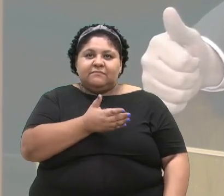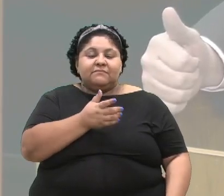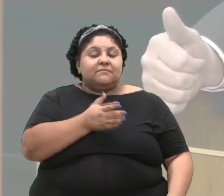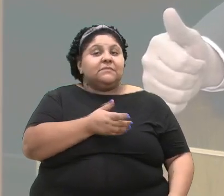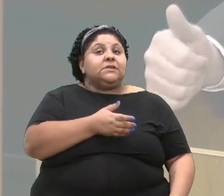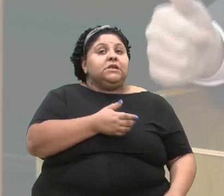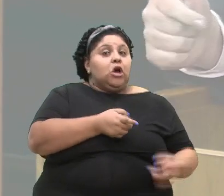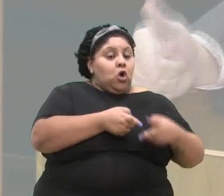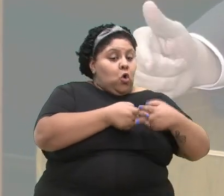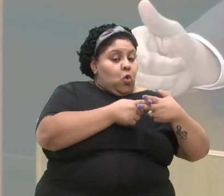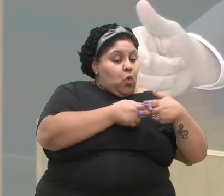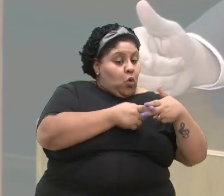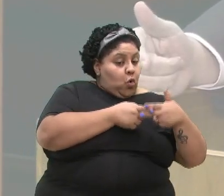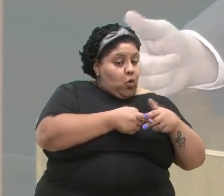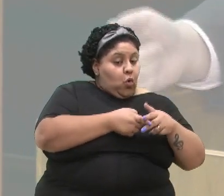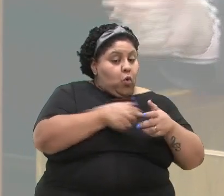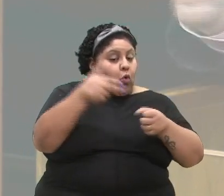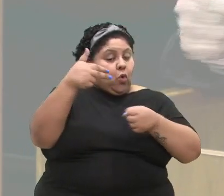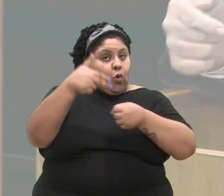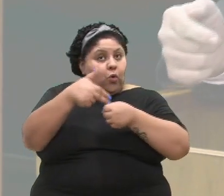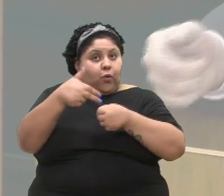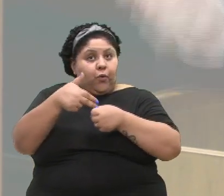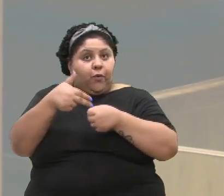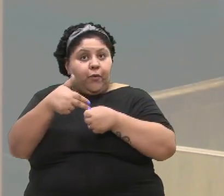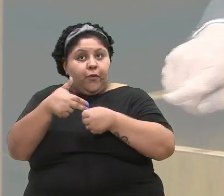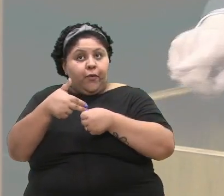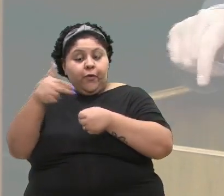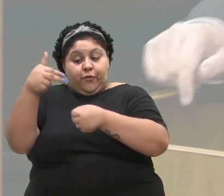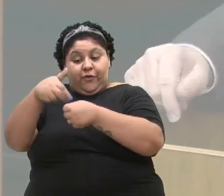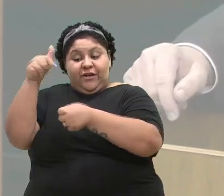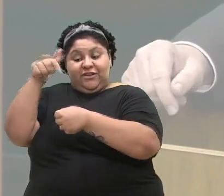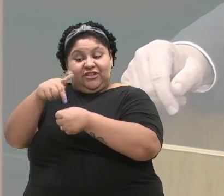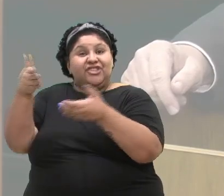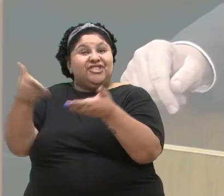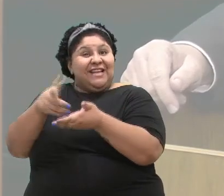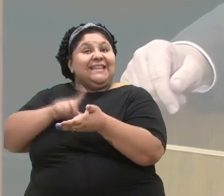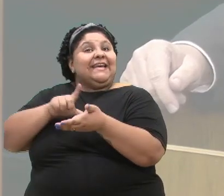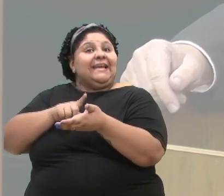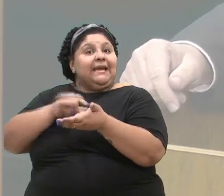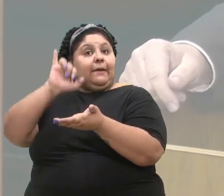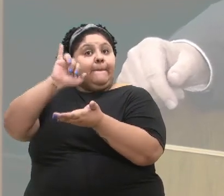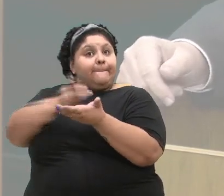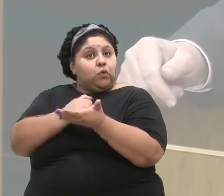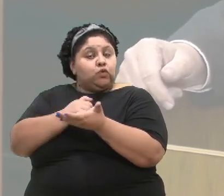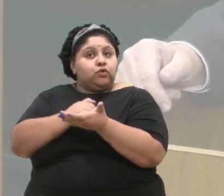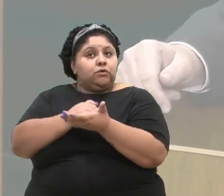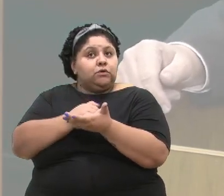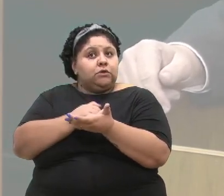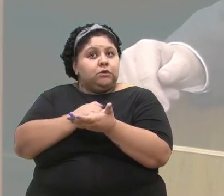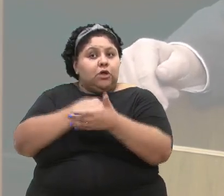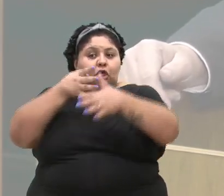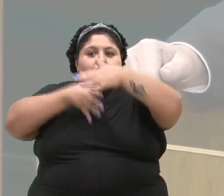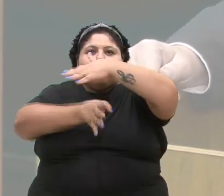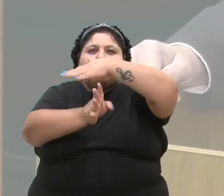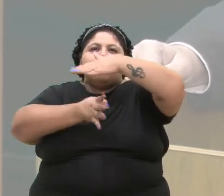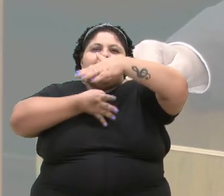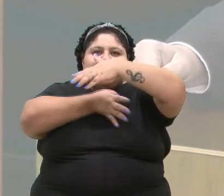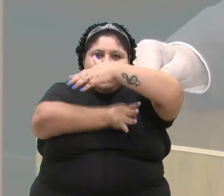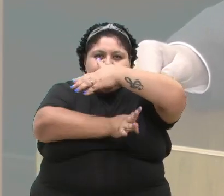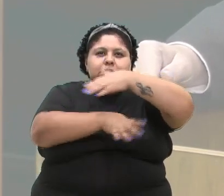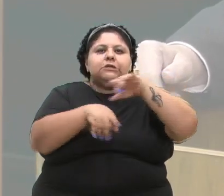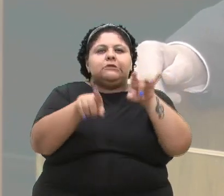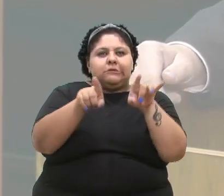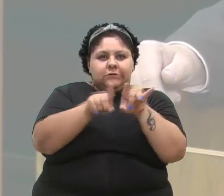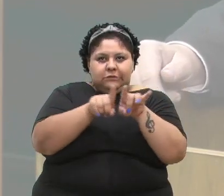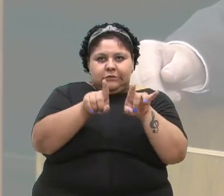manutenção, envolve combustível, e ali no combustível já tem imposto. Ali no Free Flow, quando o vereador Bressan falou que vai